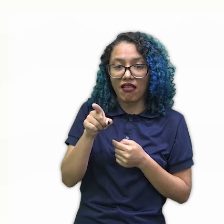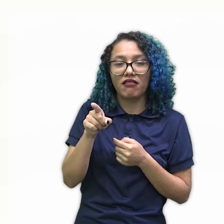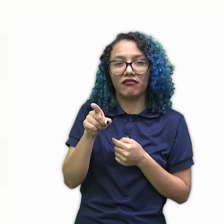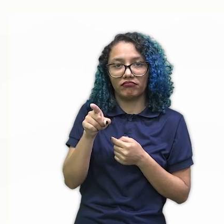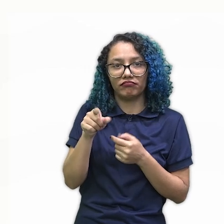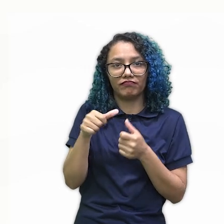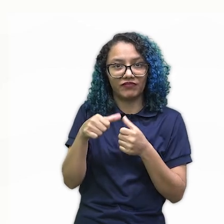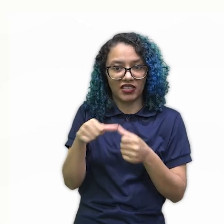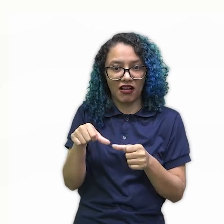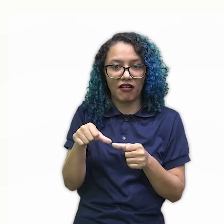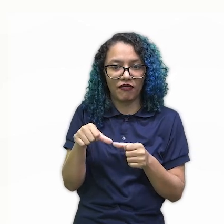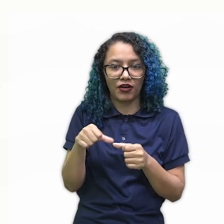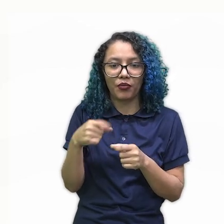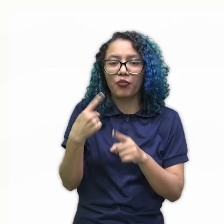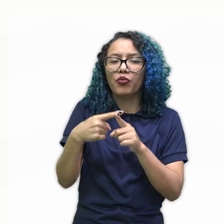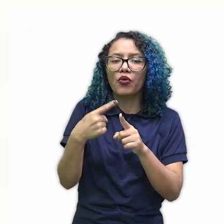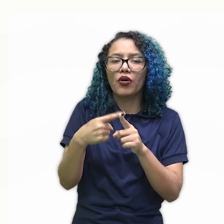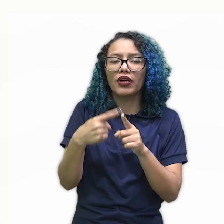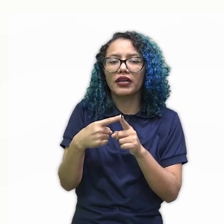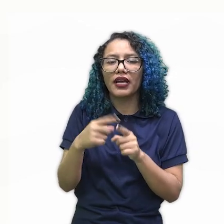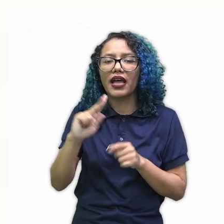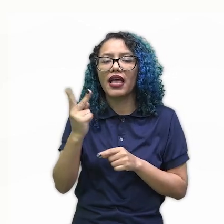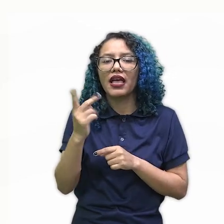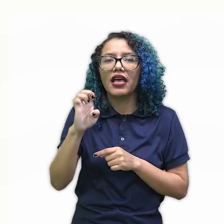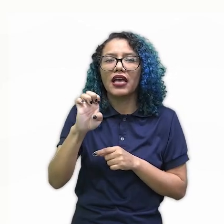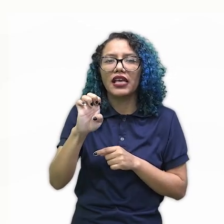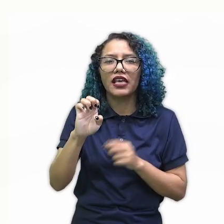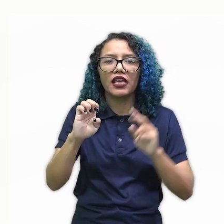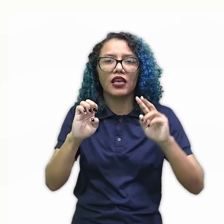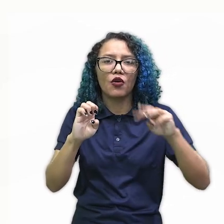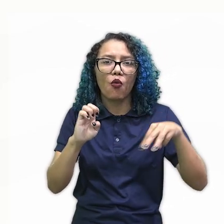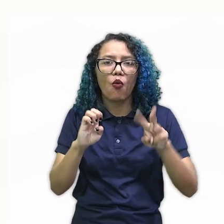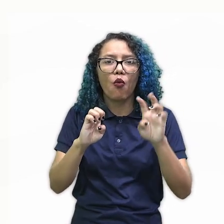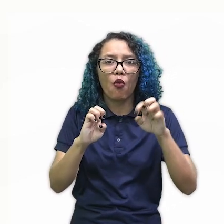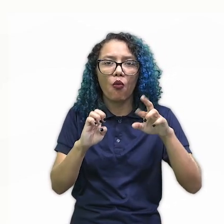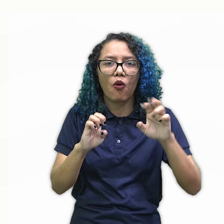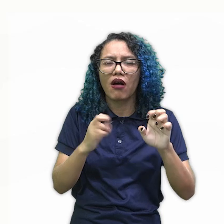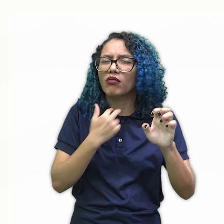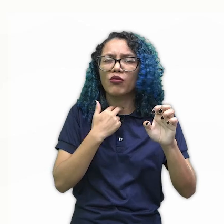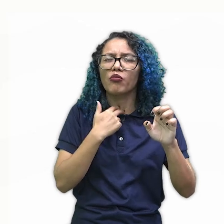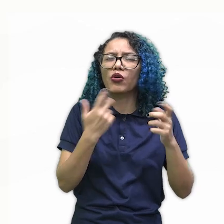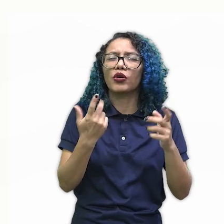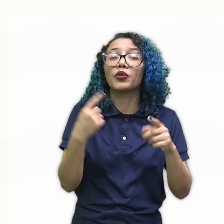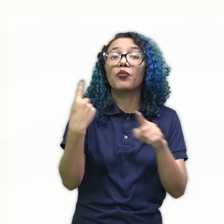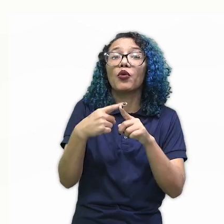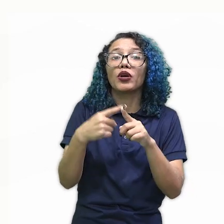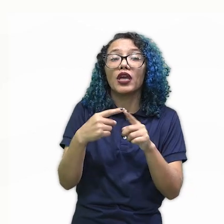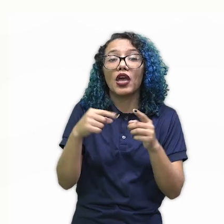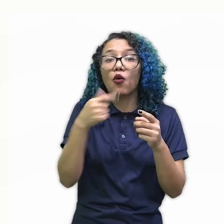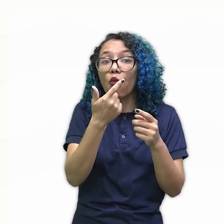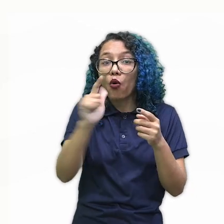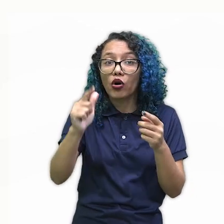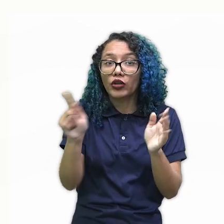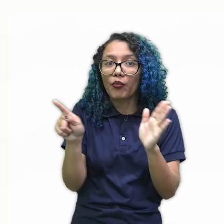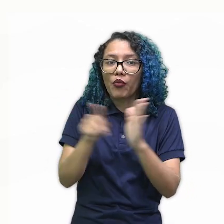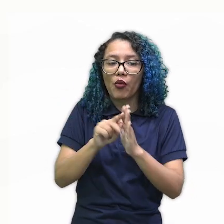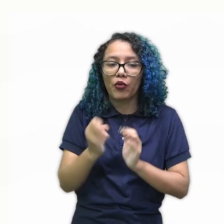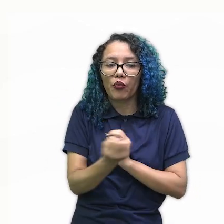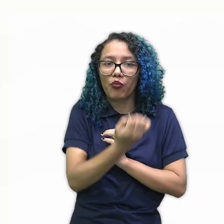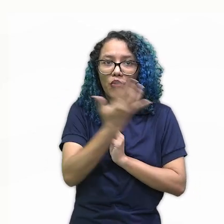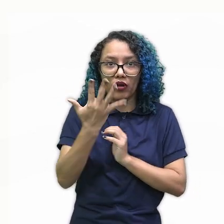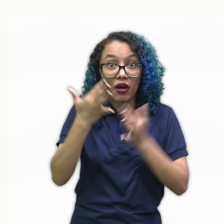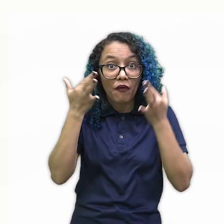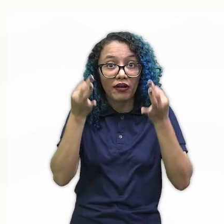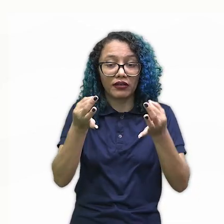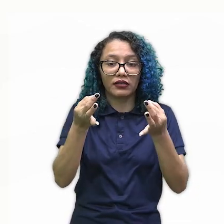was. Professora, por que eu não posso falar he were? Porque o were é para o plural. Então, preste atenção aqui que a frase